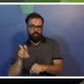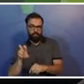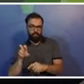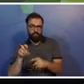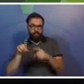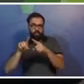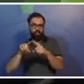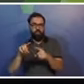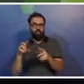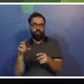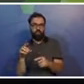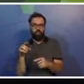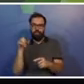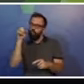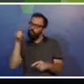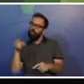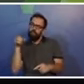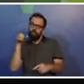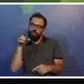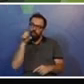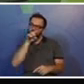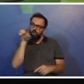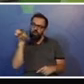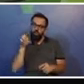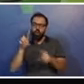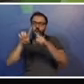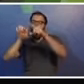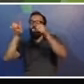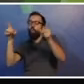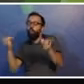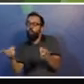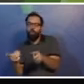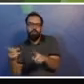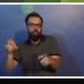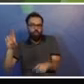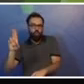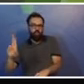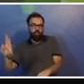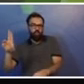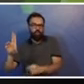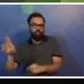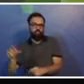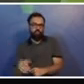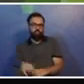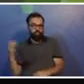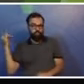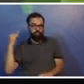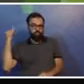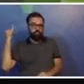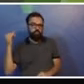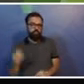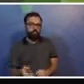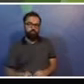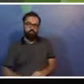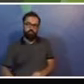uma coisa só, eu tenho que colocar ali entre parênteses, tá? Isso é muito importante